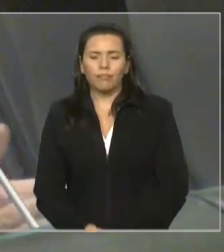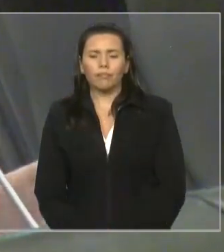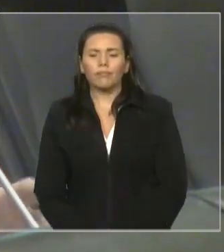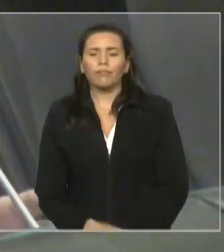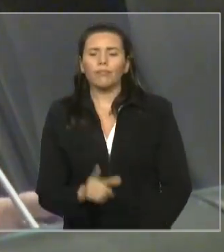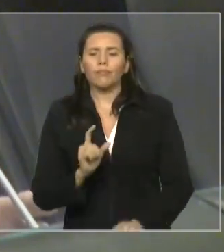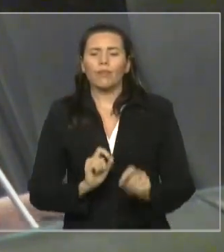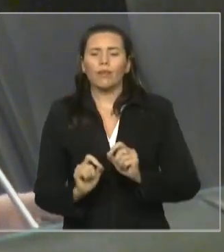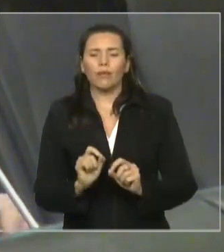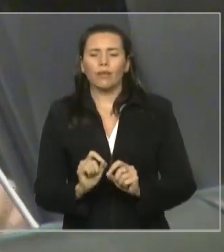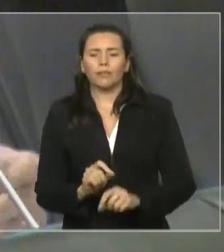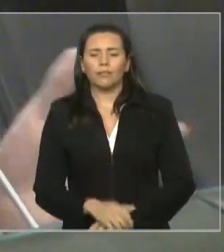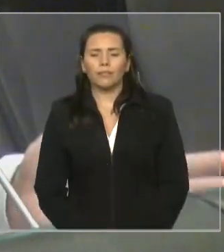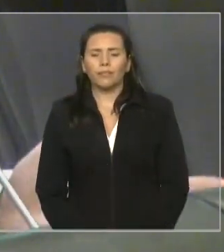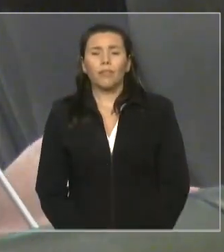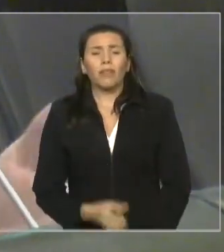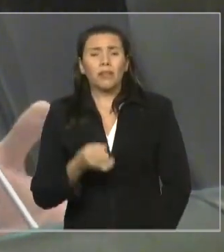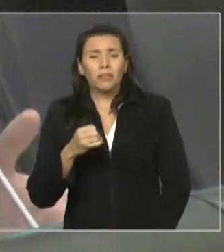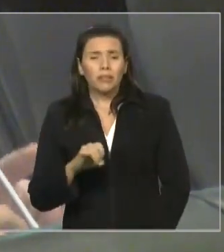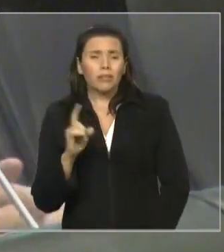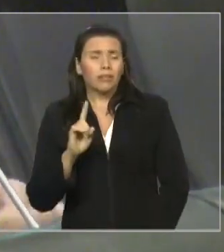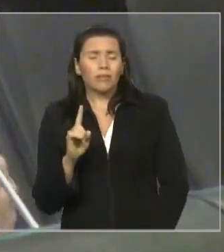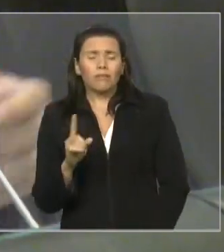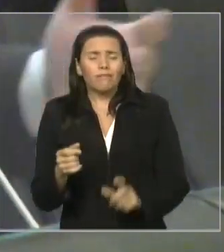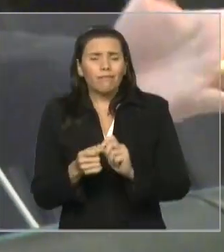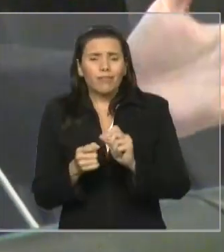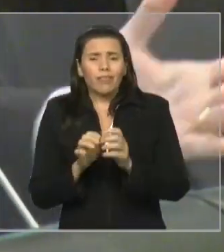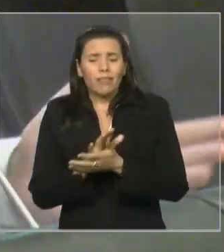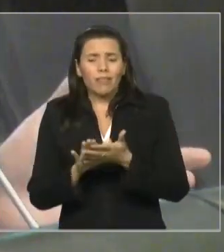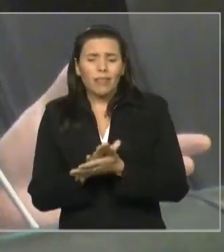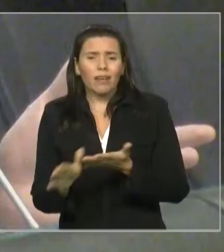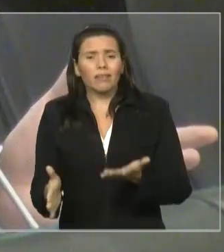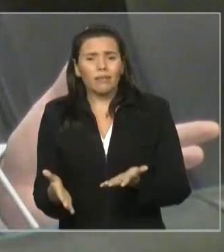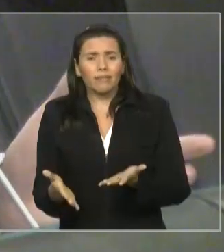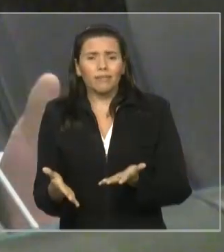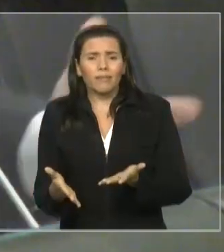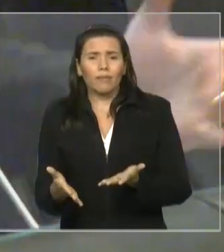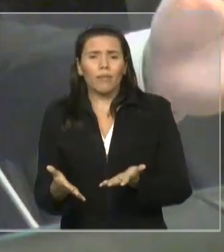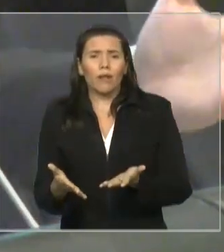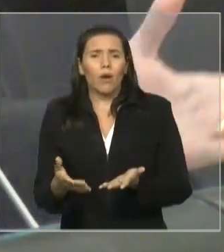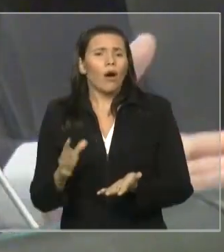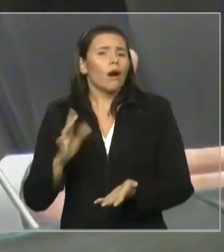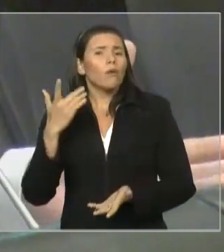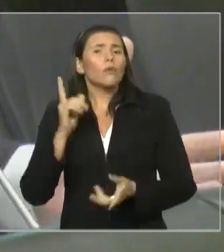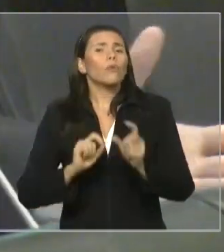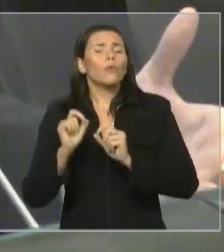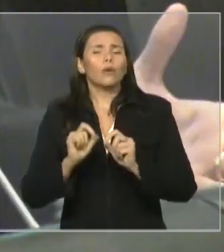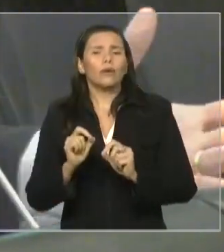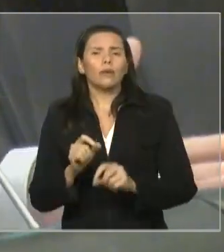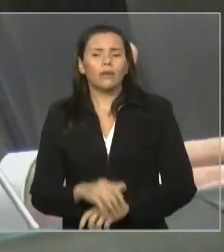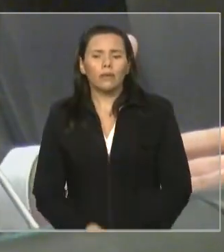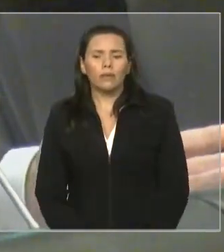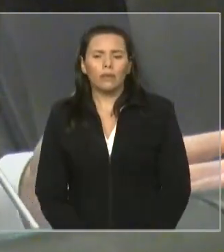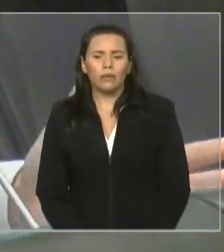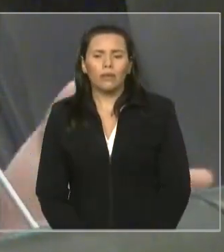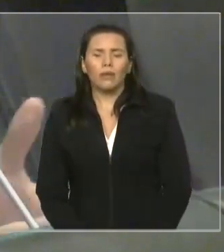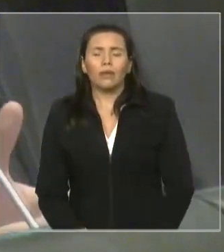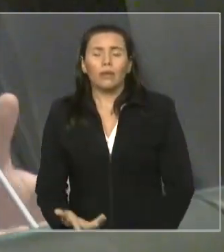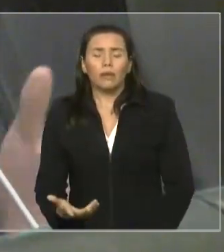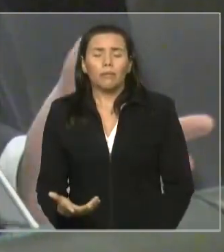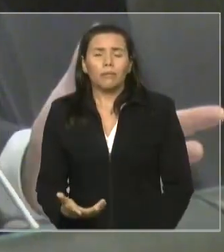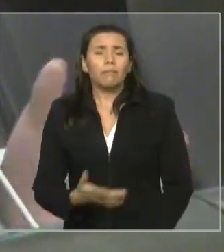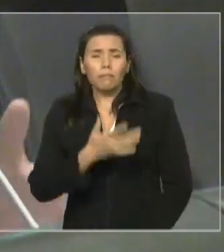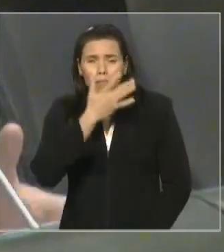recompensadas com perda de vidas humanas. A gente já teve aí situações, por exemplo, de acidentes em aeroportos com urubus ali. Então, toda